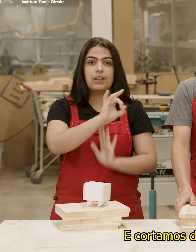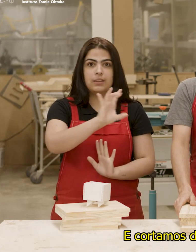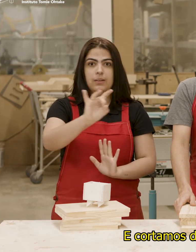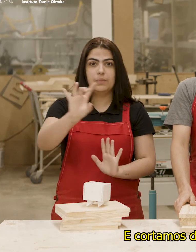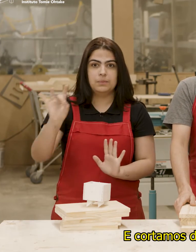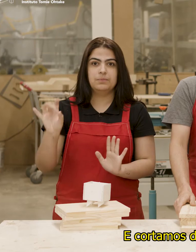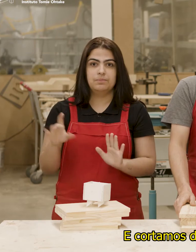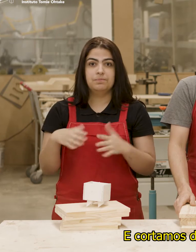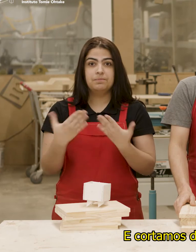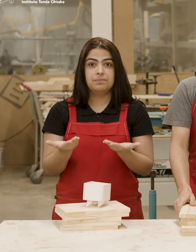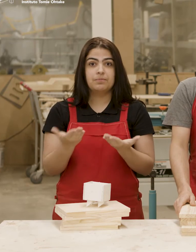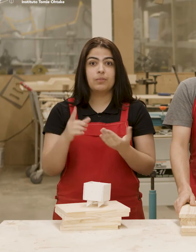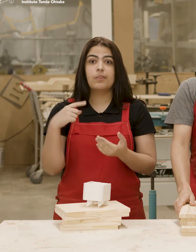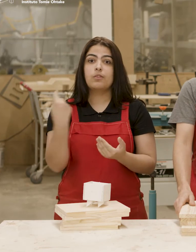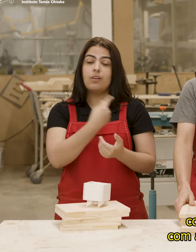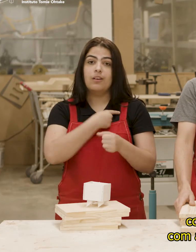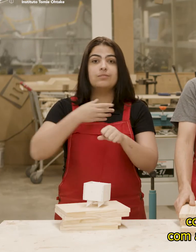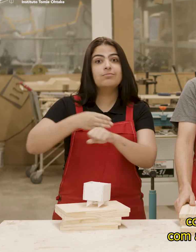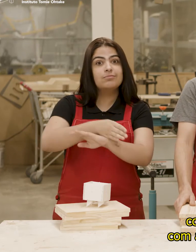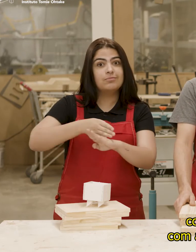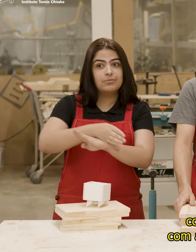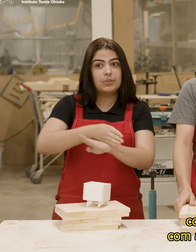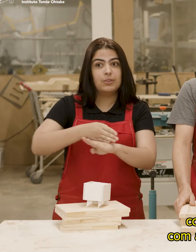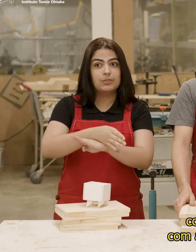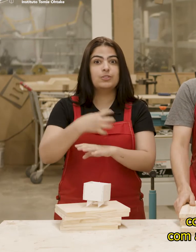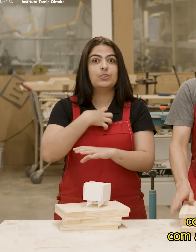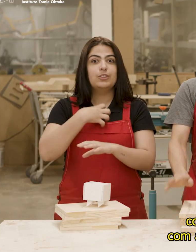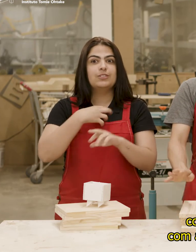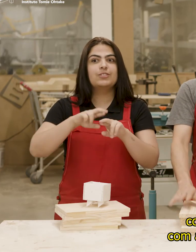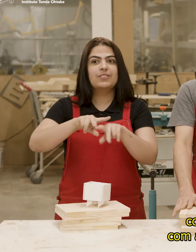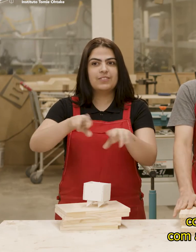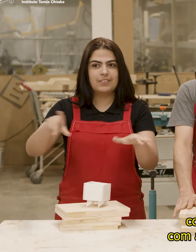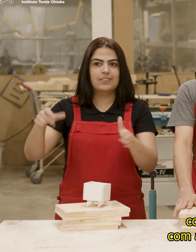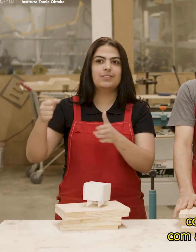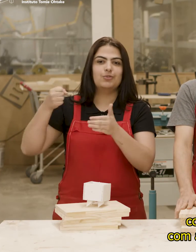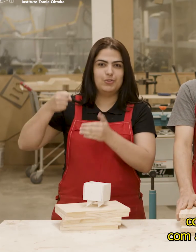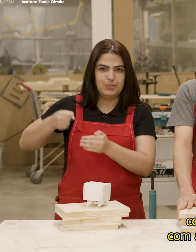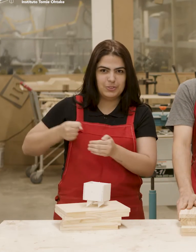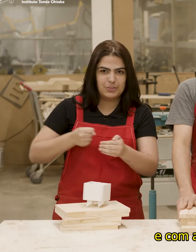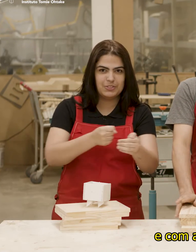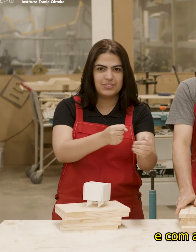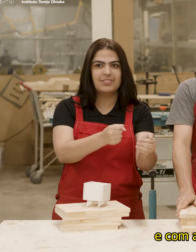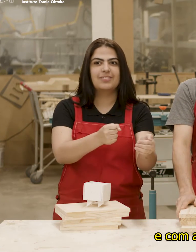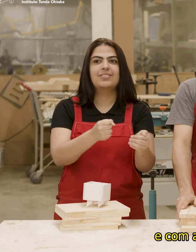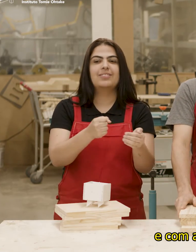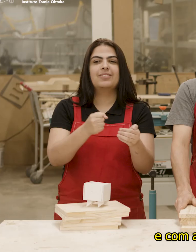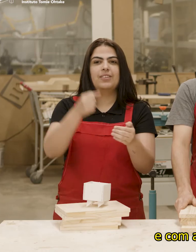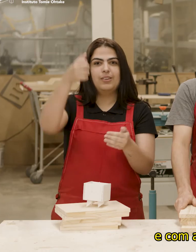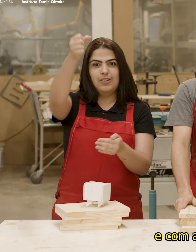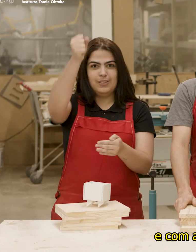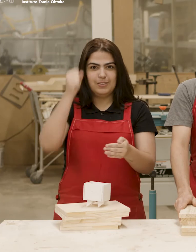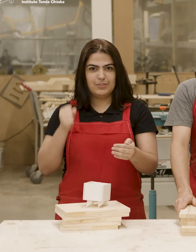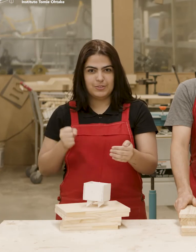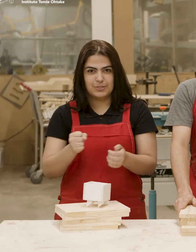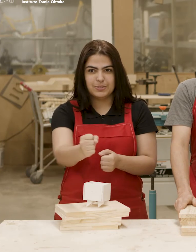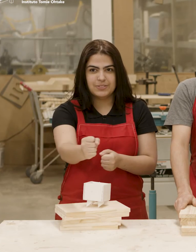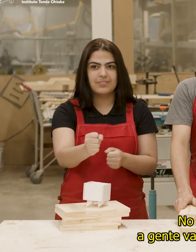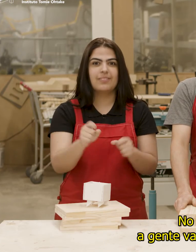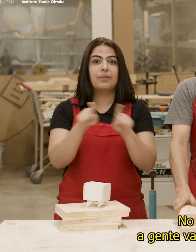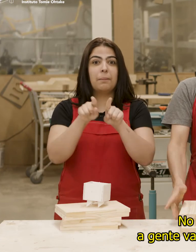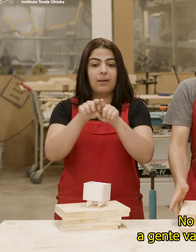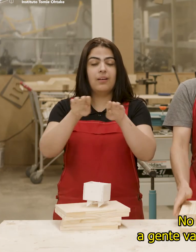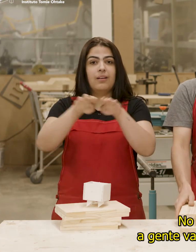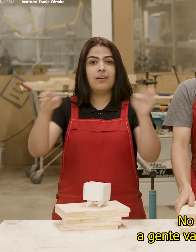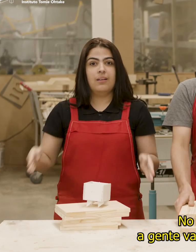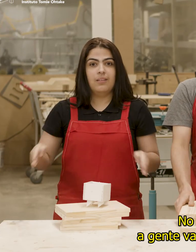de 3 formas diferentes. Com a tico-tico, com a meia esquadria e com a serra de bancada.